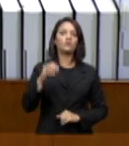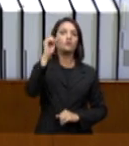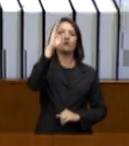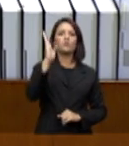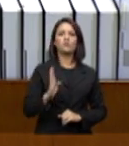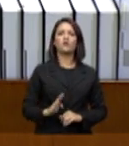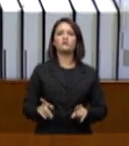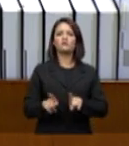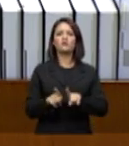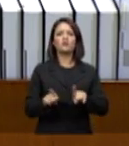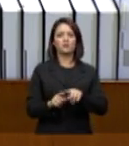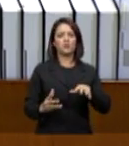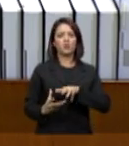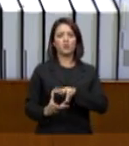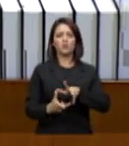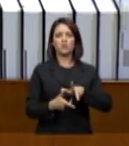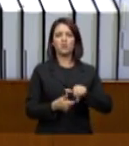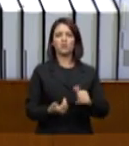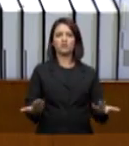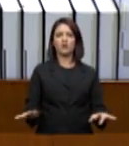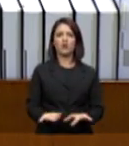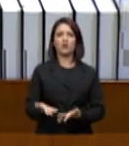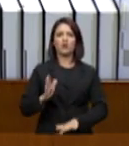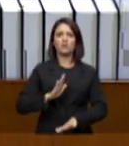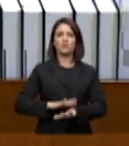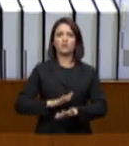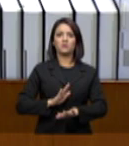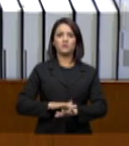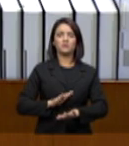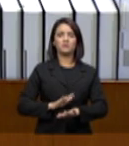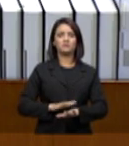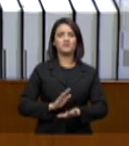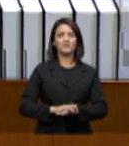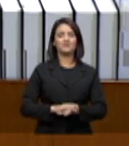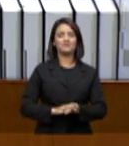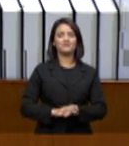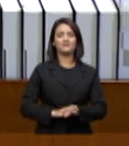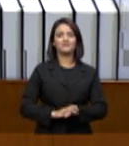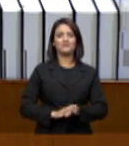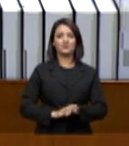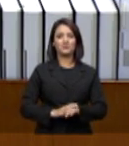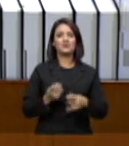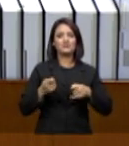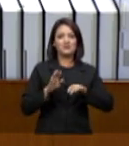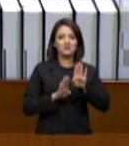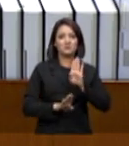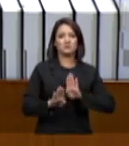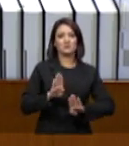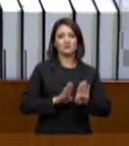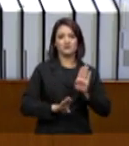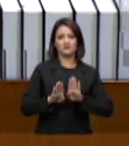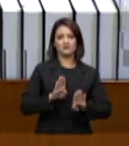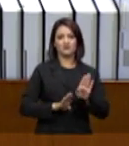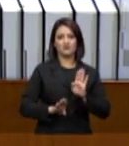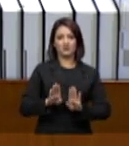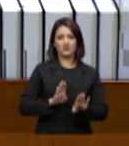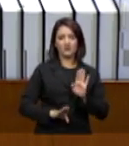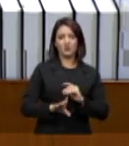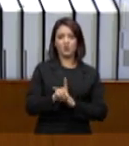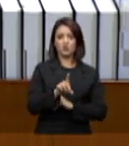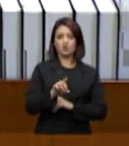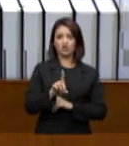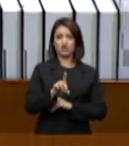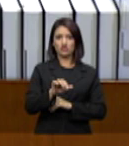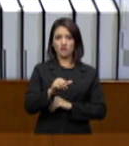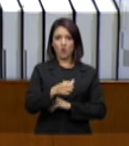brasil eo mundo passam por um momento extremamente delicado e desde o último dia